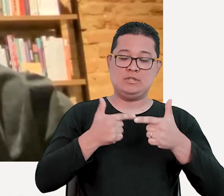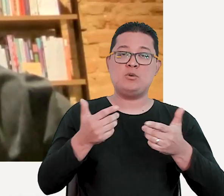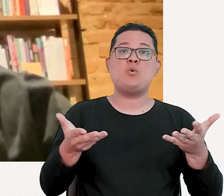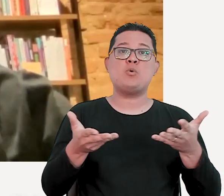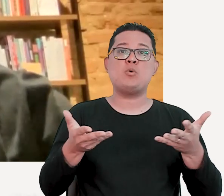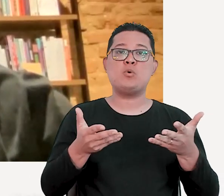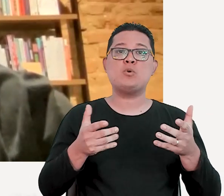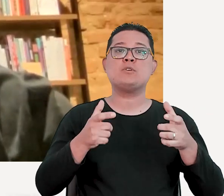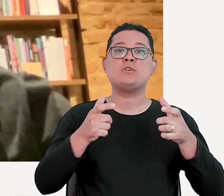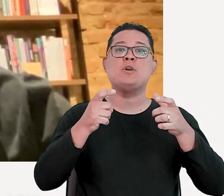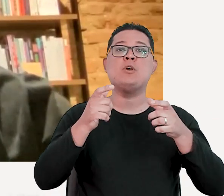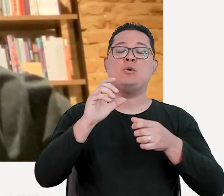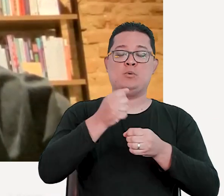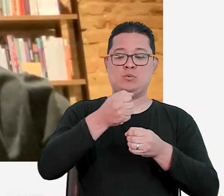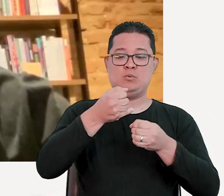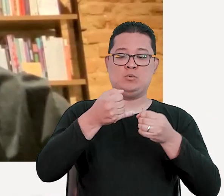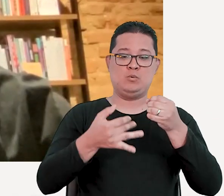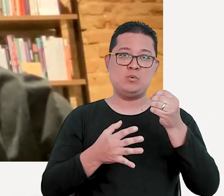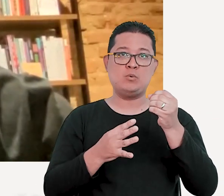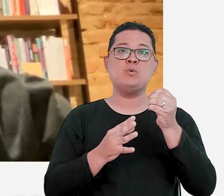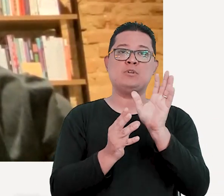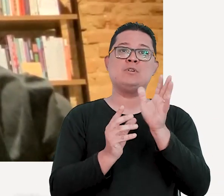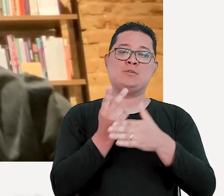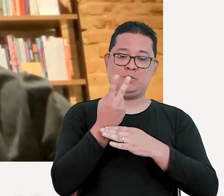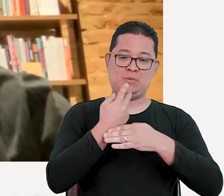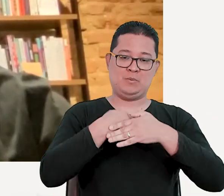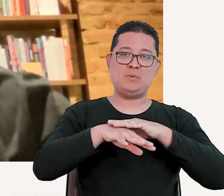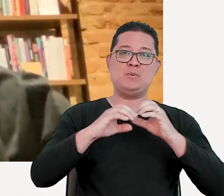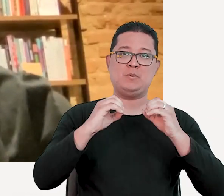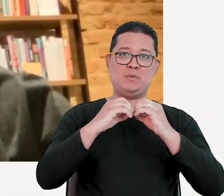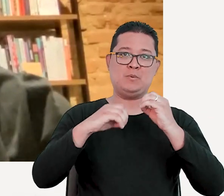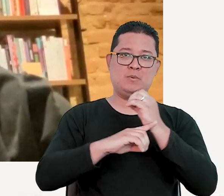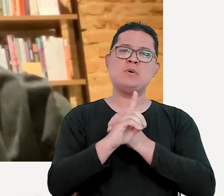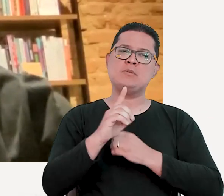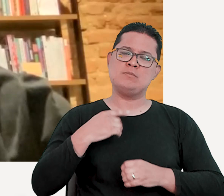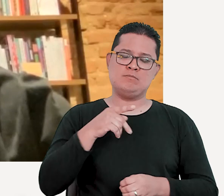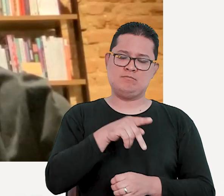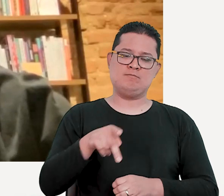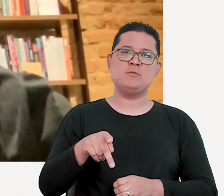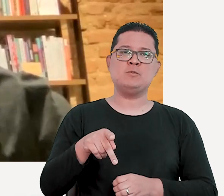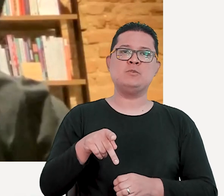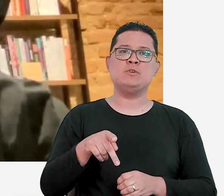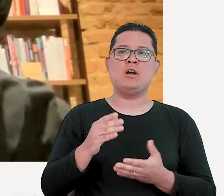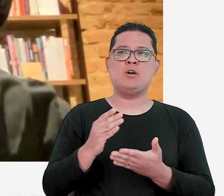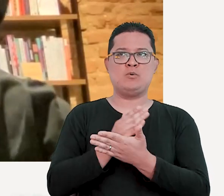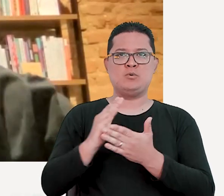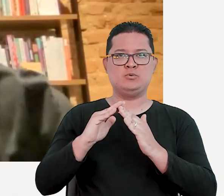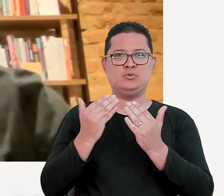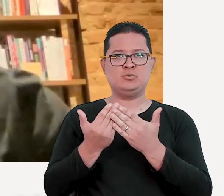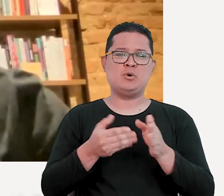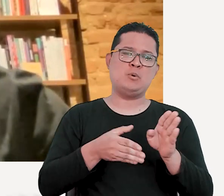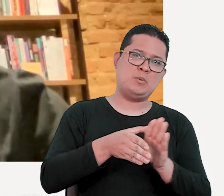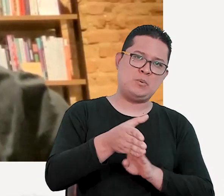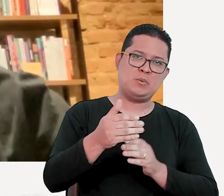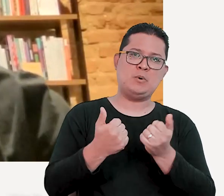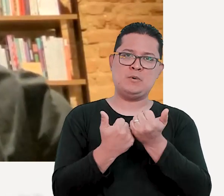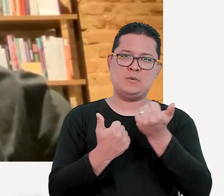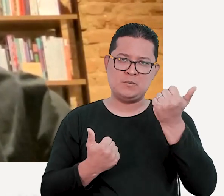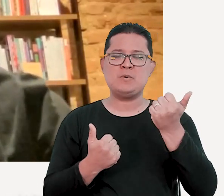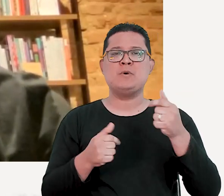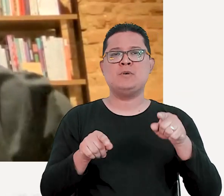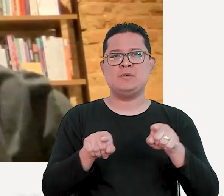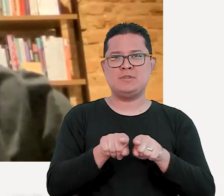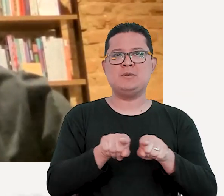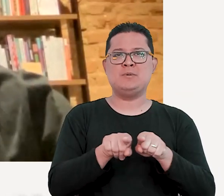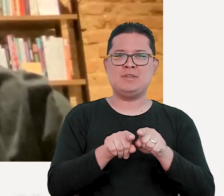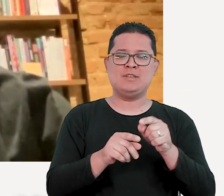como content designer no iFood, também sou professora em algumas escolas, mentora, facilitadora, criadora de conteúdo